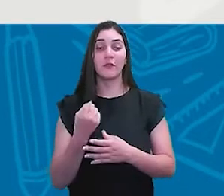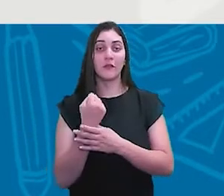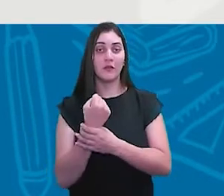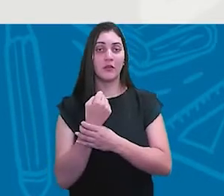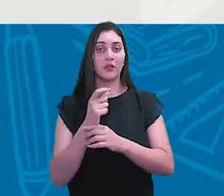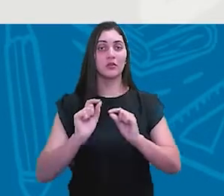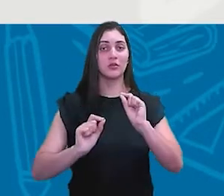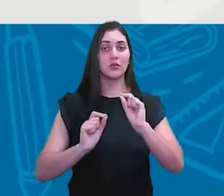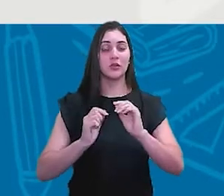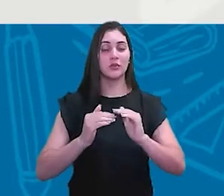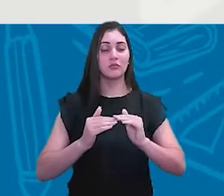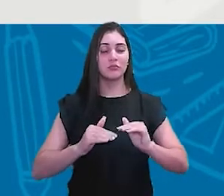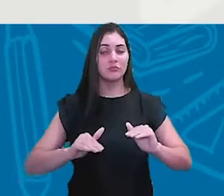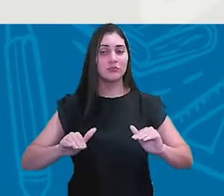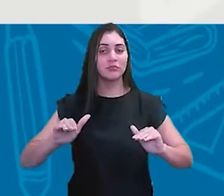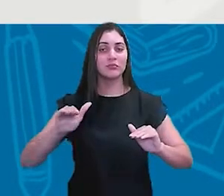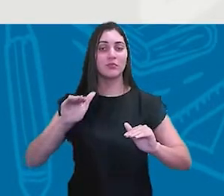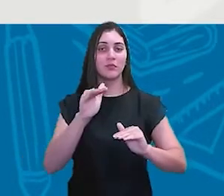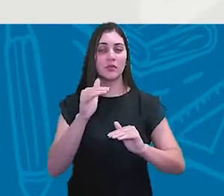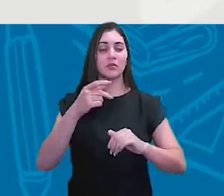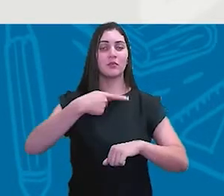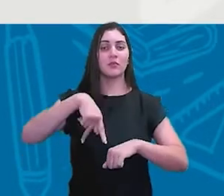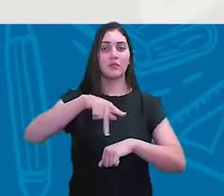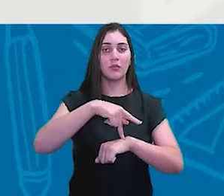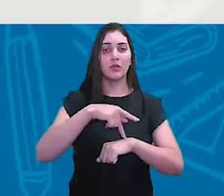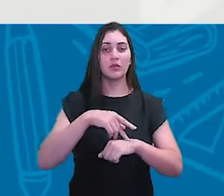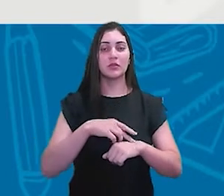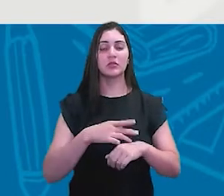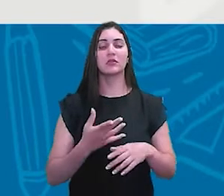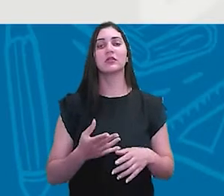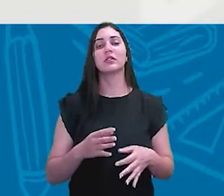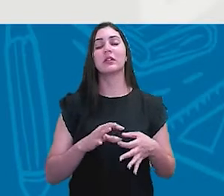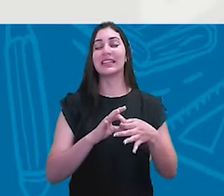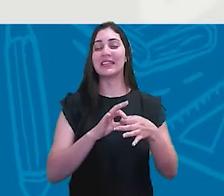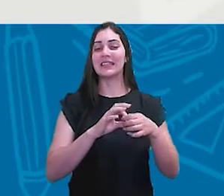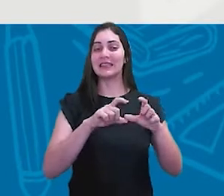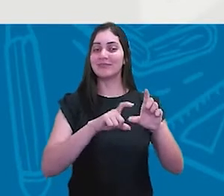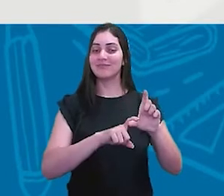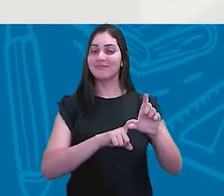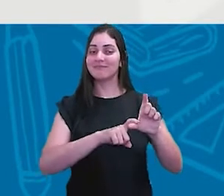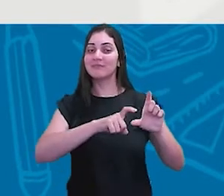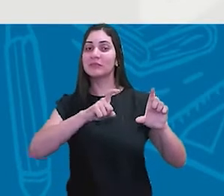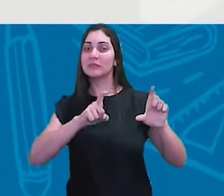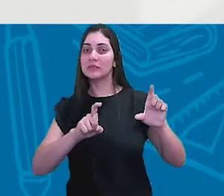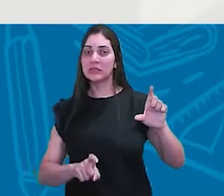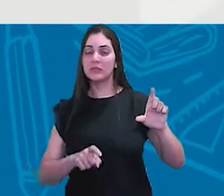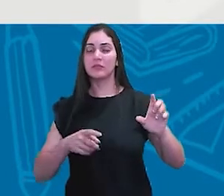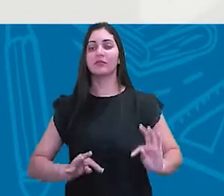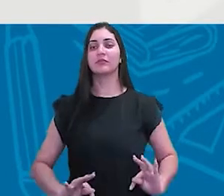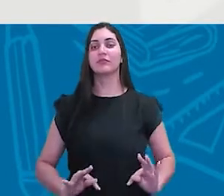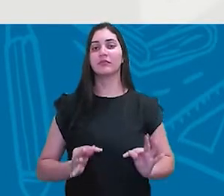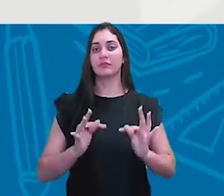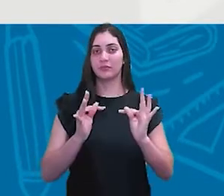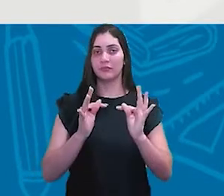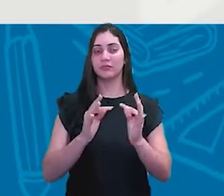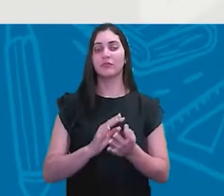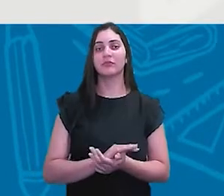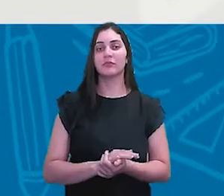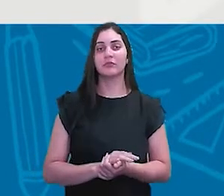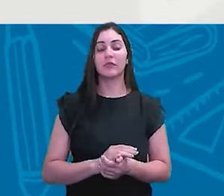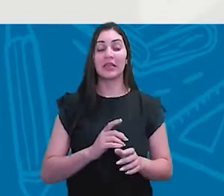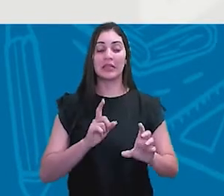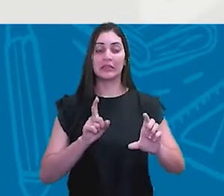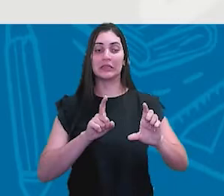fortalecendo o crescimento dos países e livrando um pouco da dependência da tecnologia, da